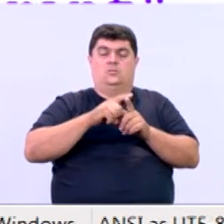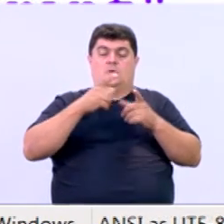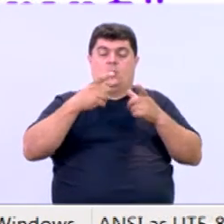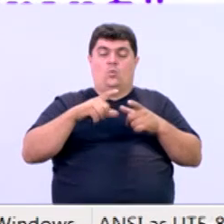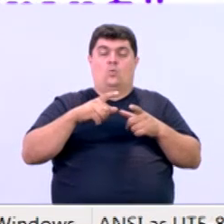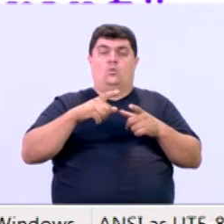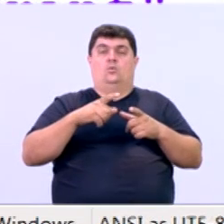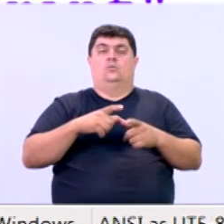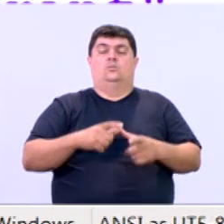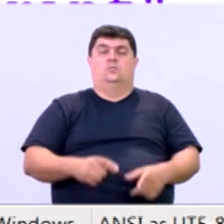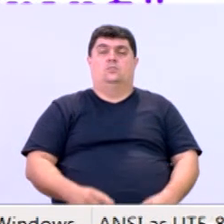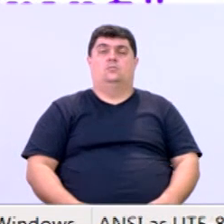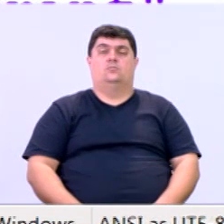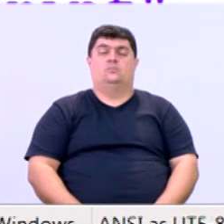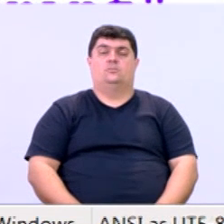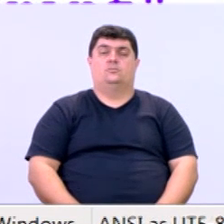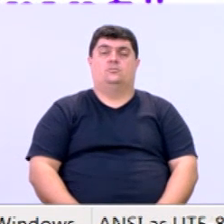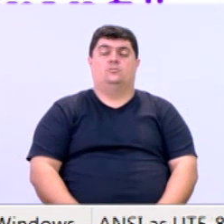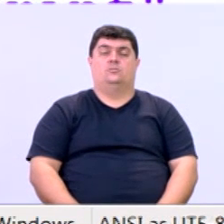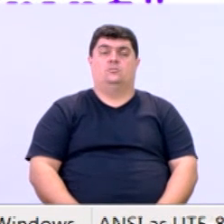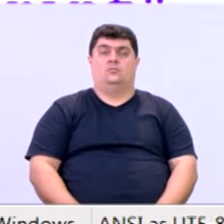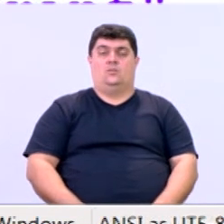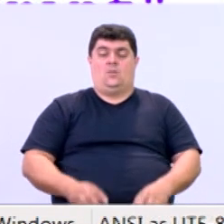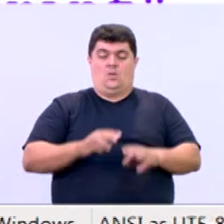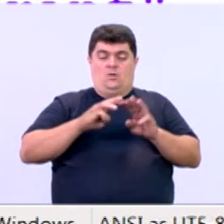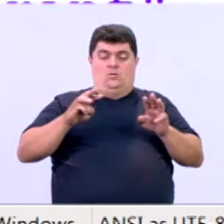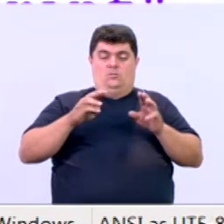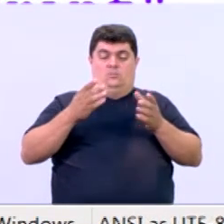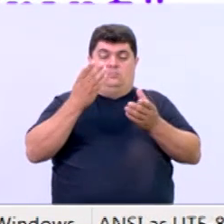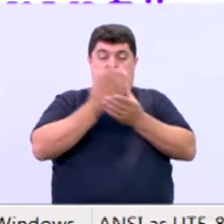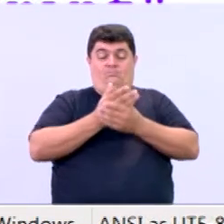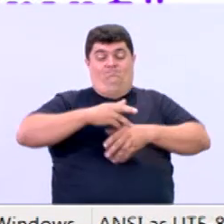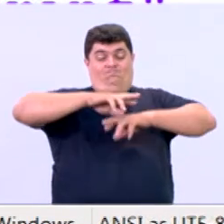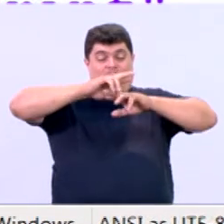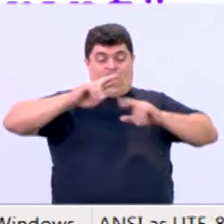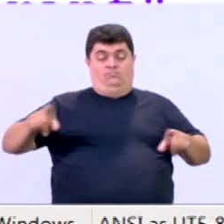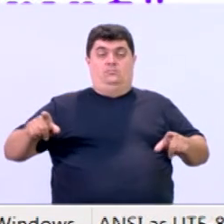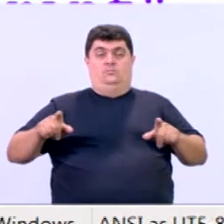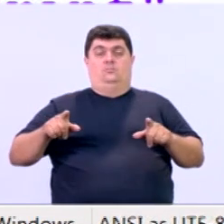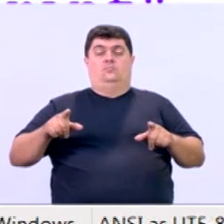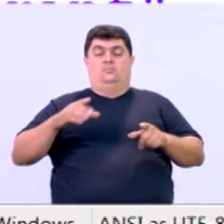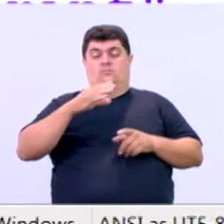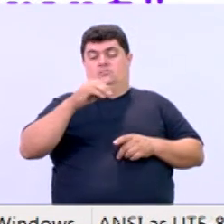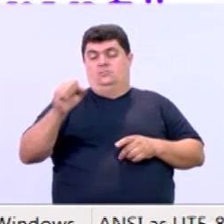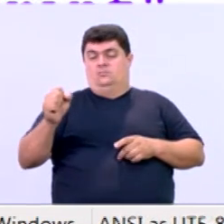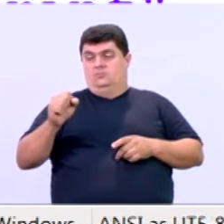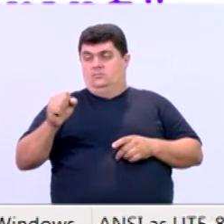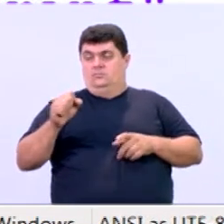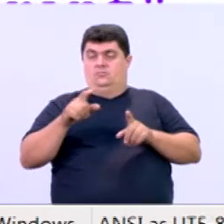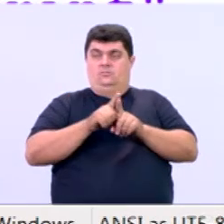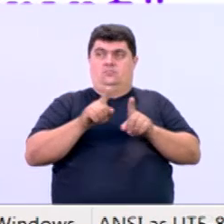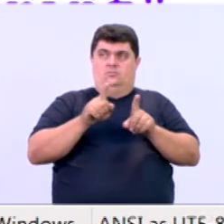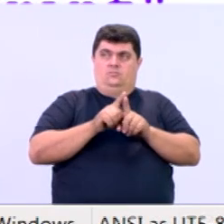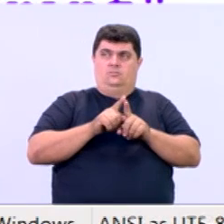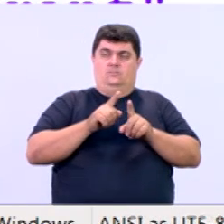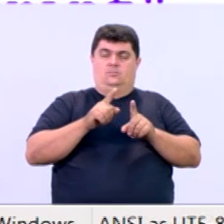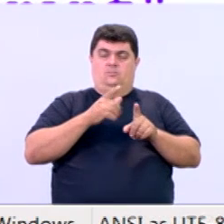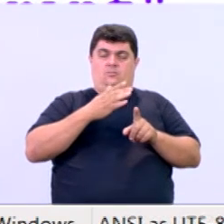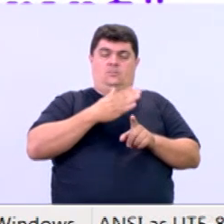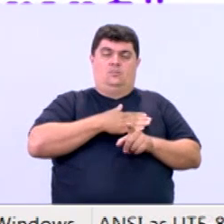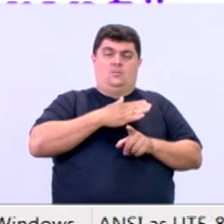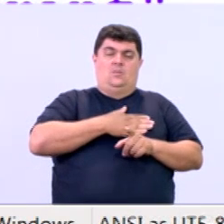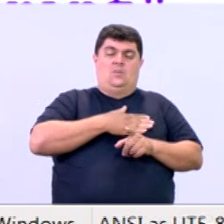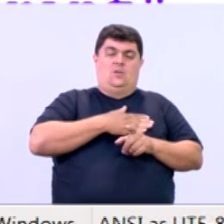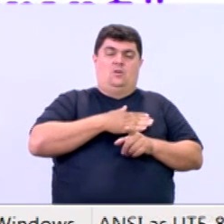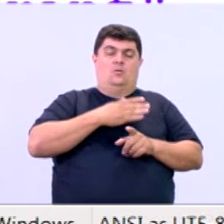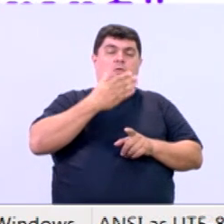dele. Então, o arquivo não está na mesma pasta, ele está numa pasta CSS e ele se chama Meus